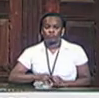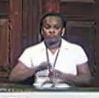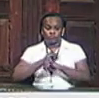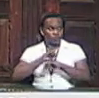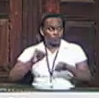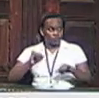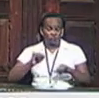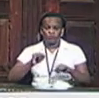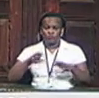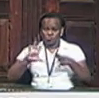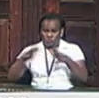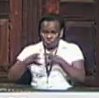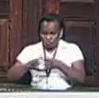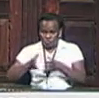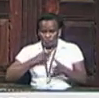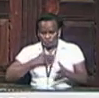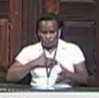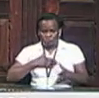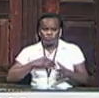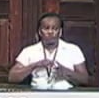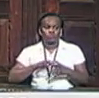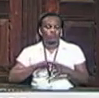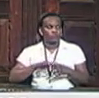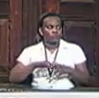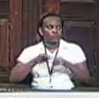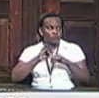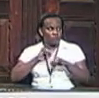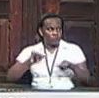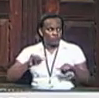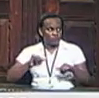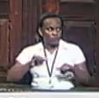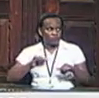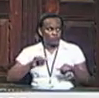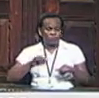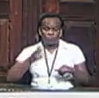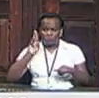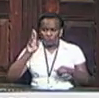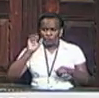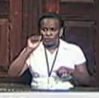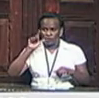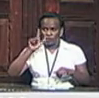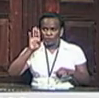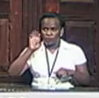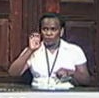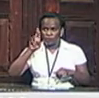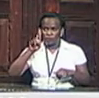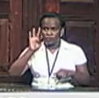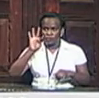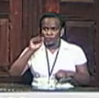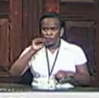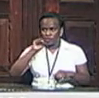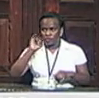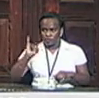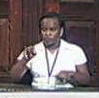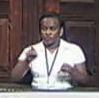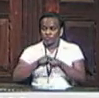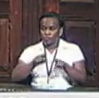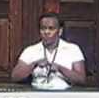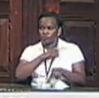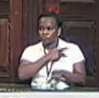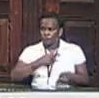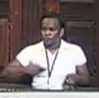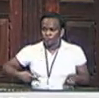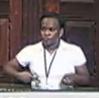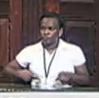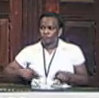comuniquei à minha bancada, comuniquei ao líder Albertassi e ao presidente,